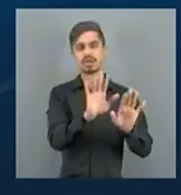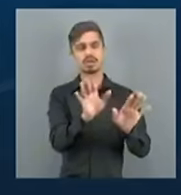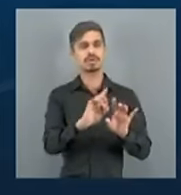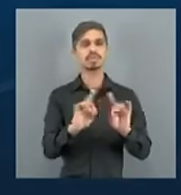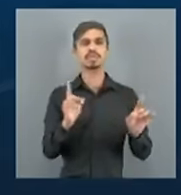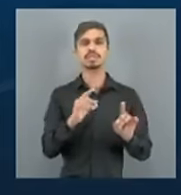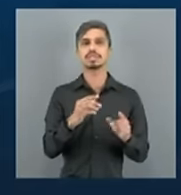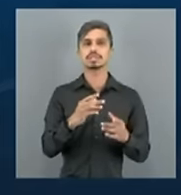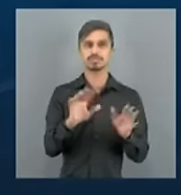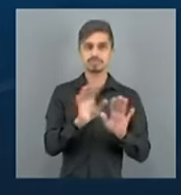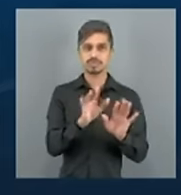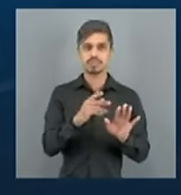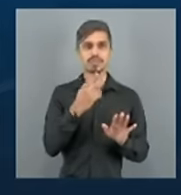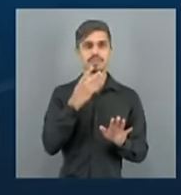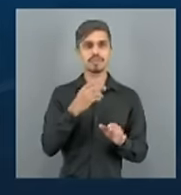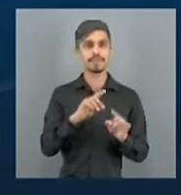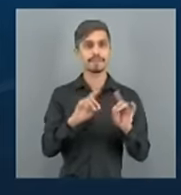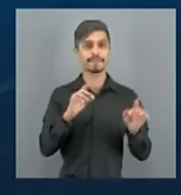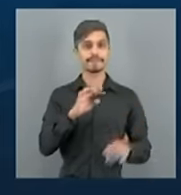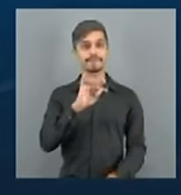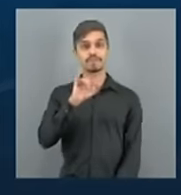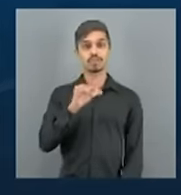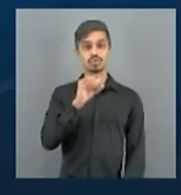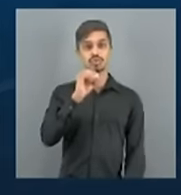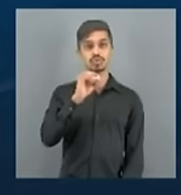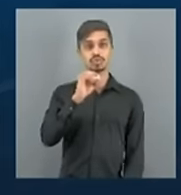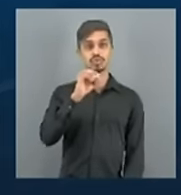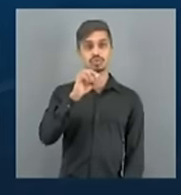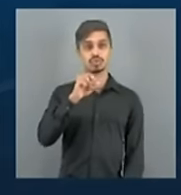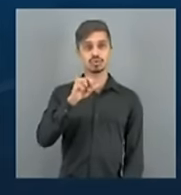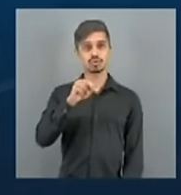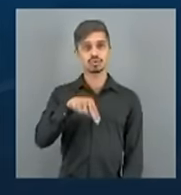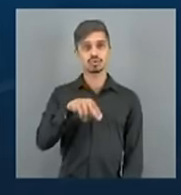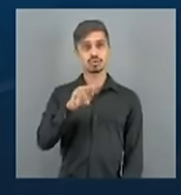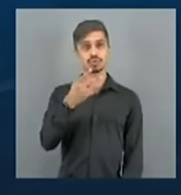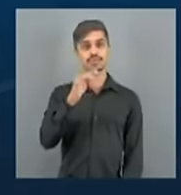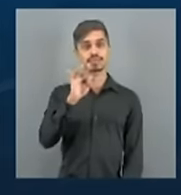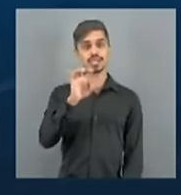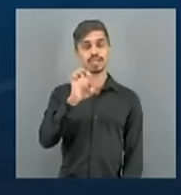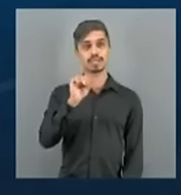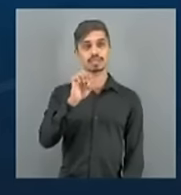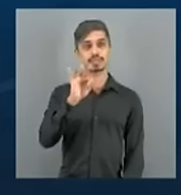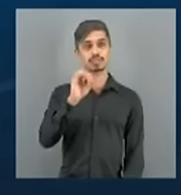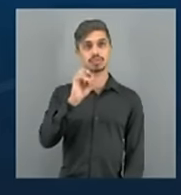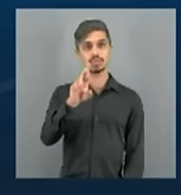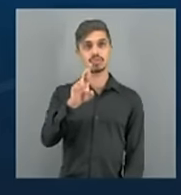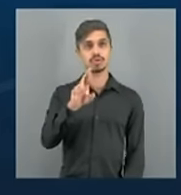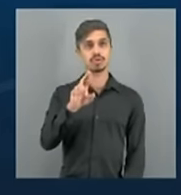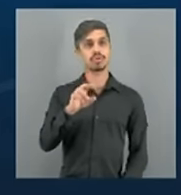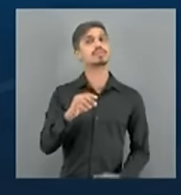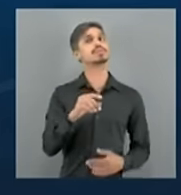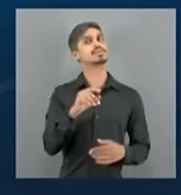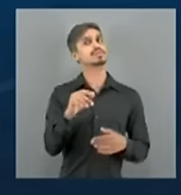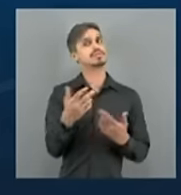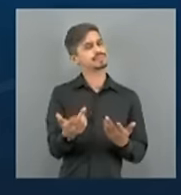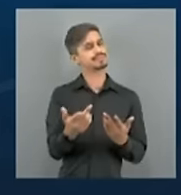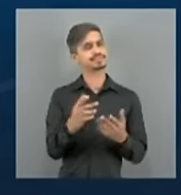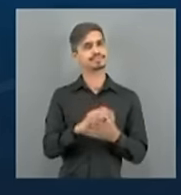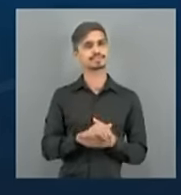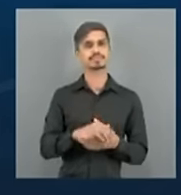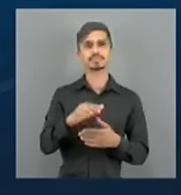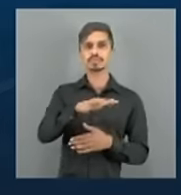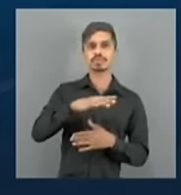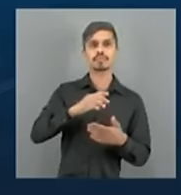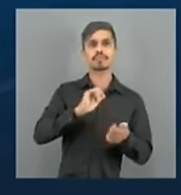tá bom? Mas eu te garanto que o John Tester não tá totalmente errado. Mas, enfim, só para você entender a dimensão que tá o futebol,